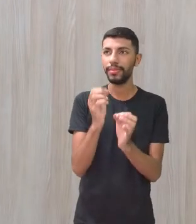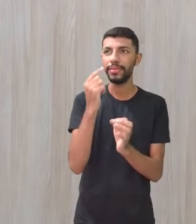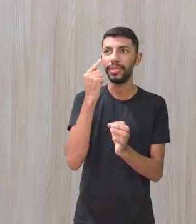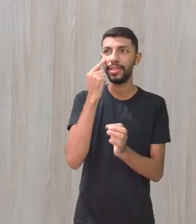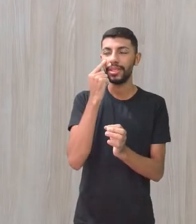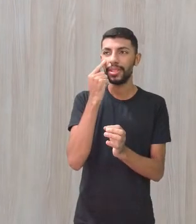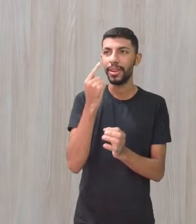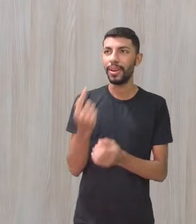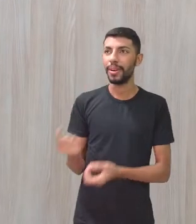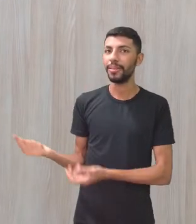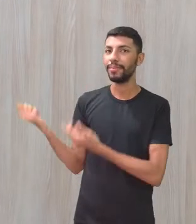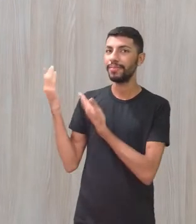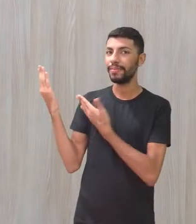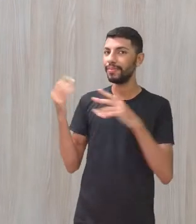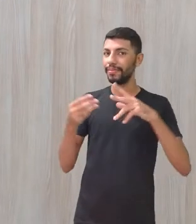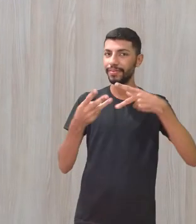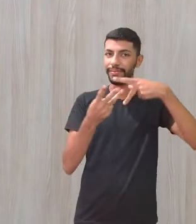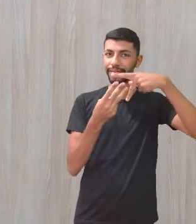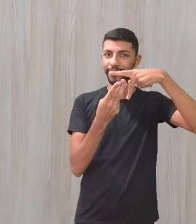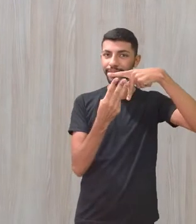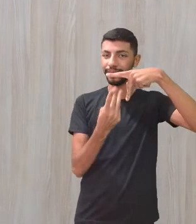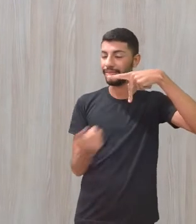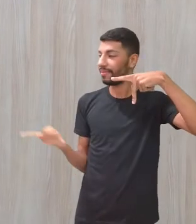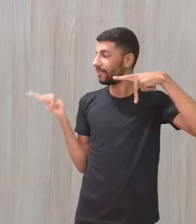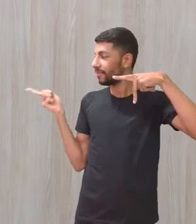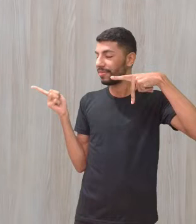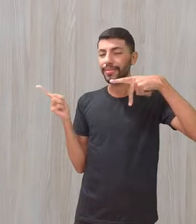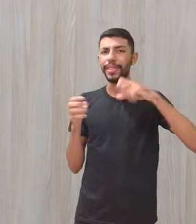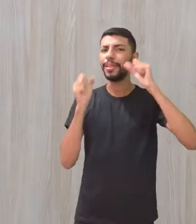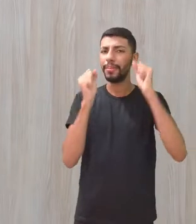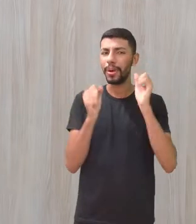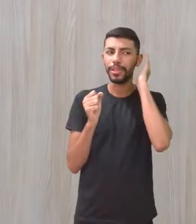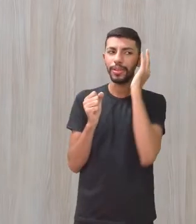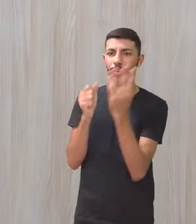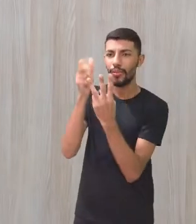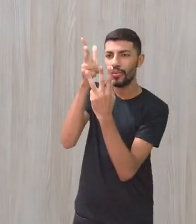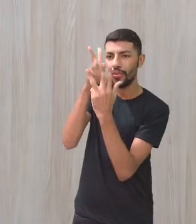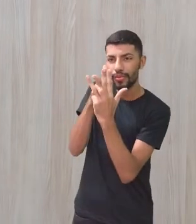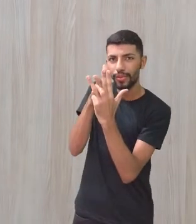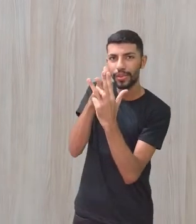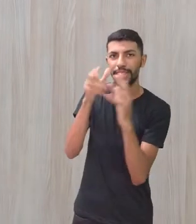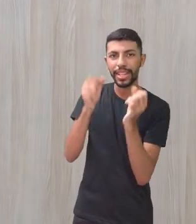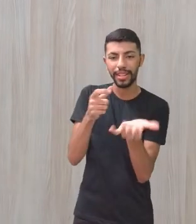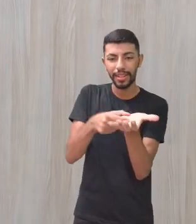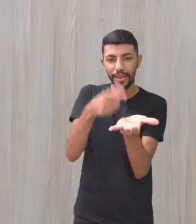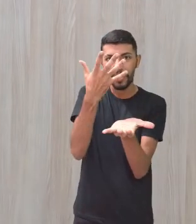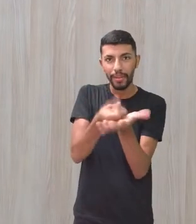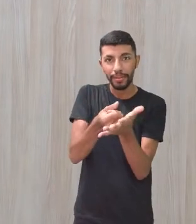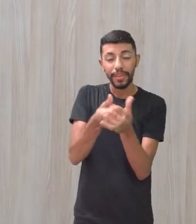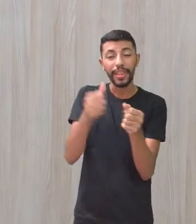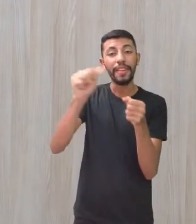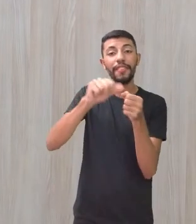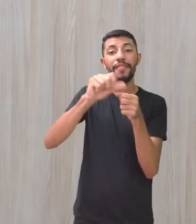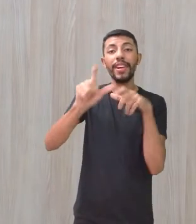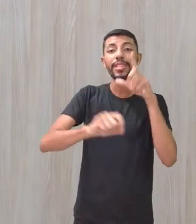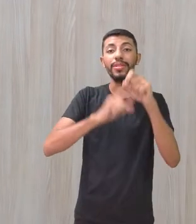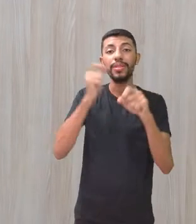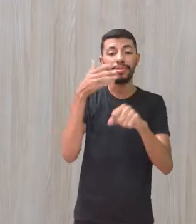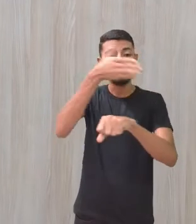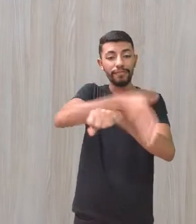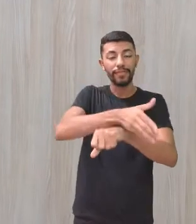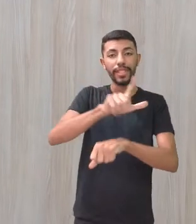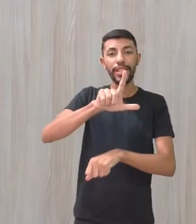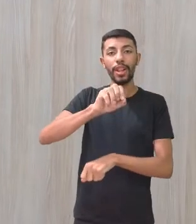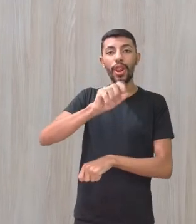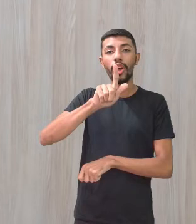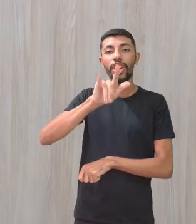Code está na tela aí, aponta a câmera do seu celular, baixa o app e faz login, tá certo? E aí